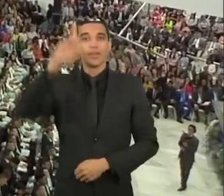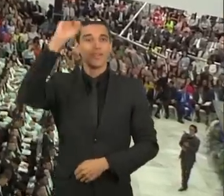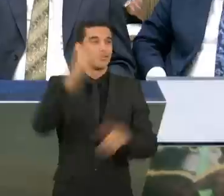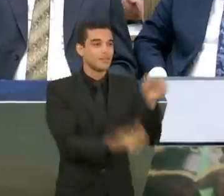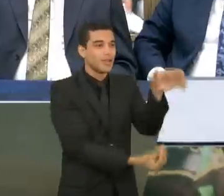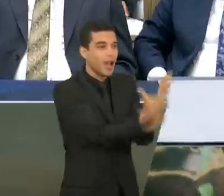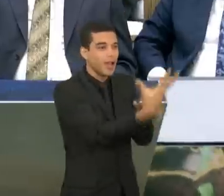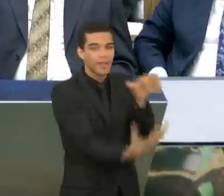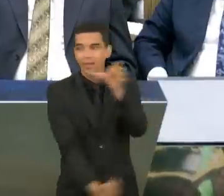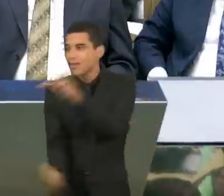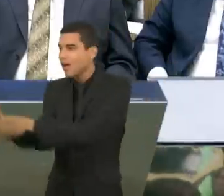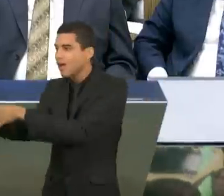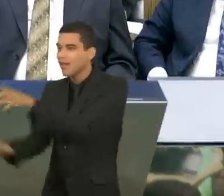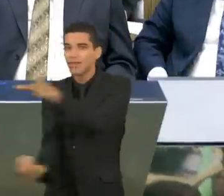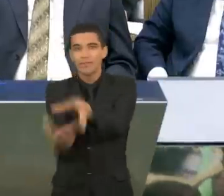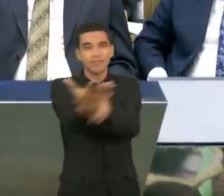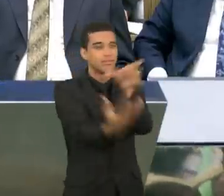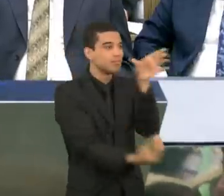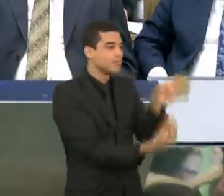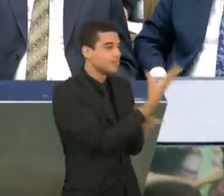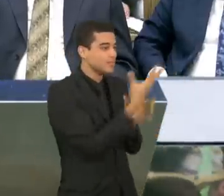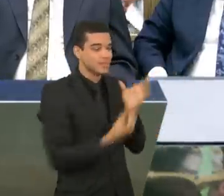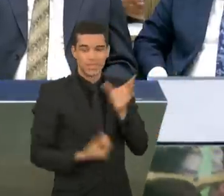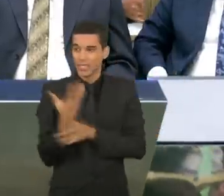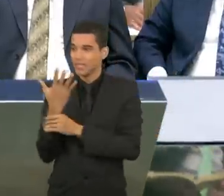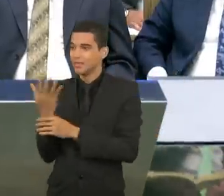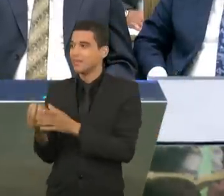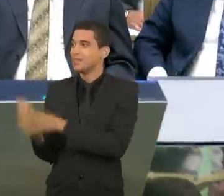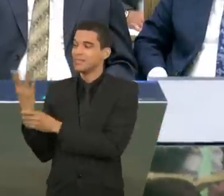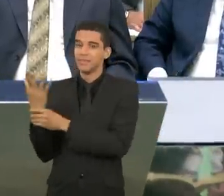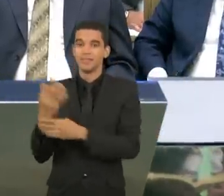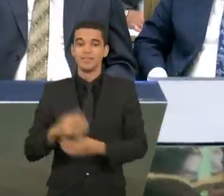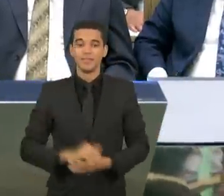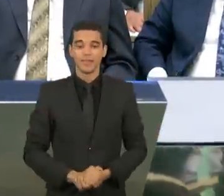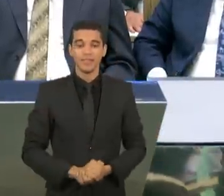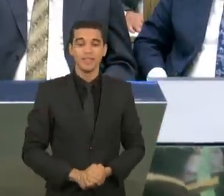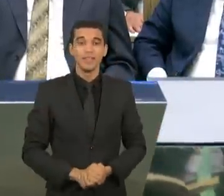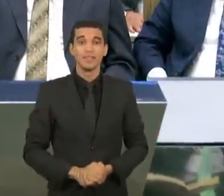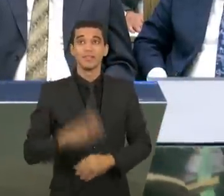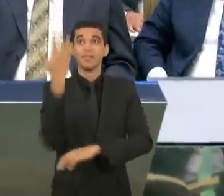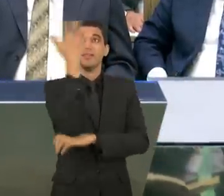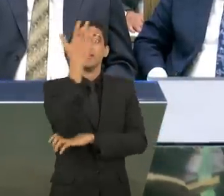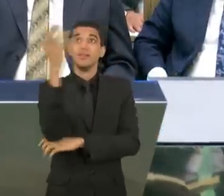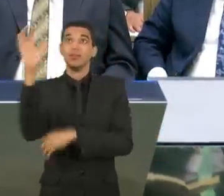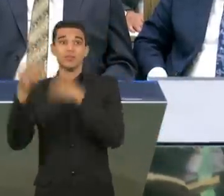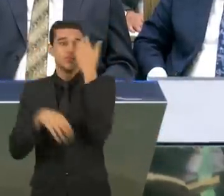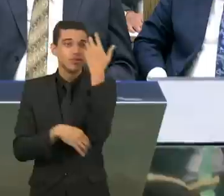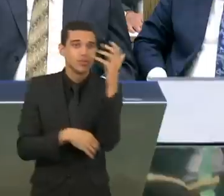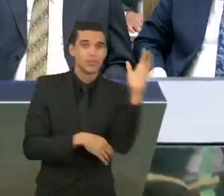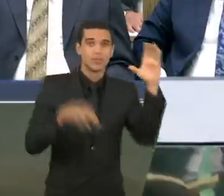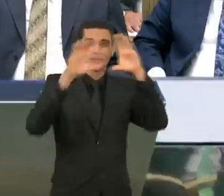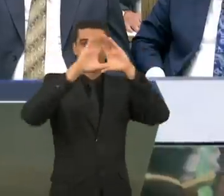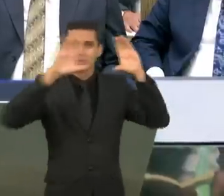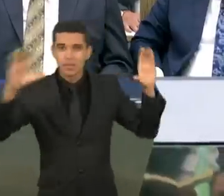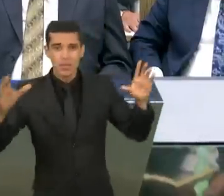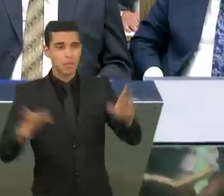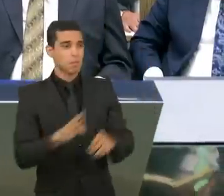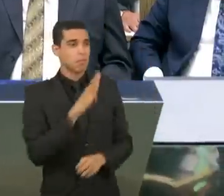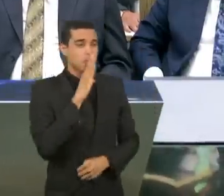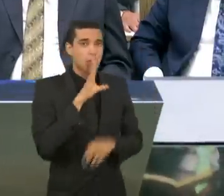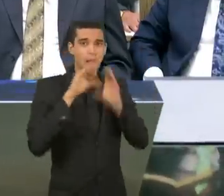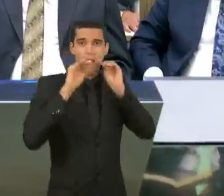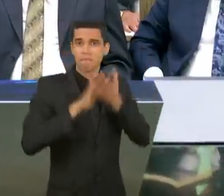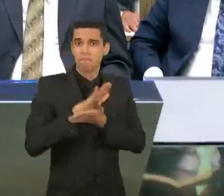Sem discurso, nem palavras, não se ouve a sua voz, mas a sua voz ressoa por toda a terra, e